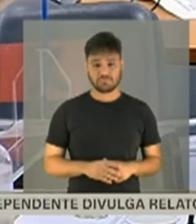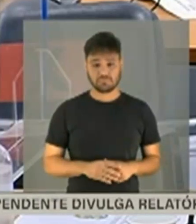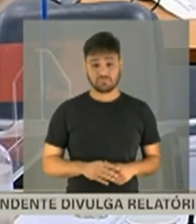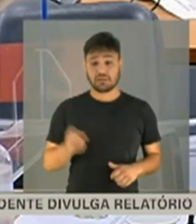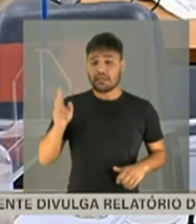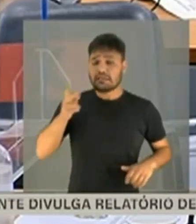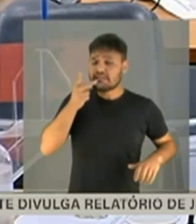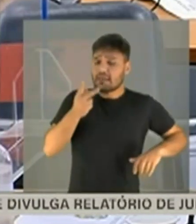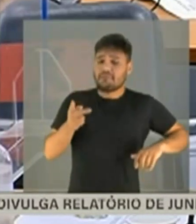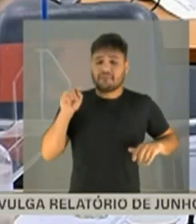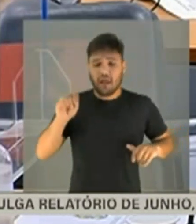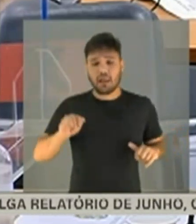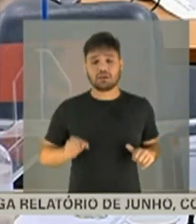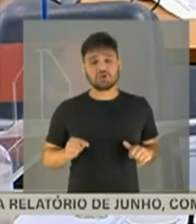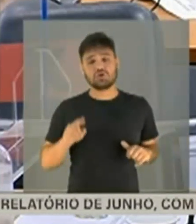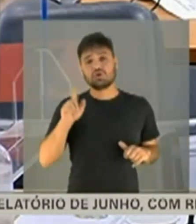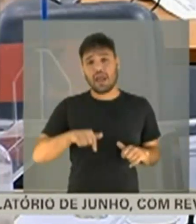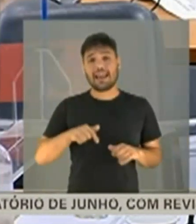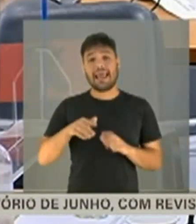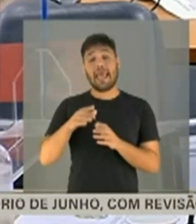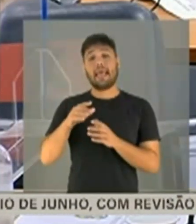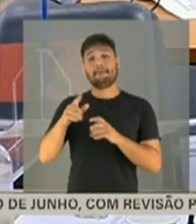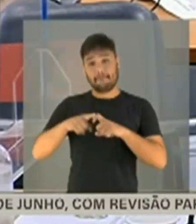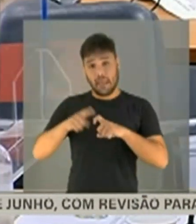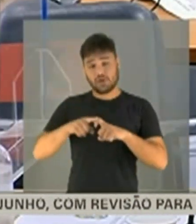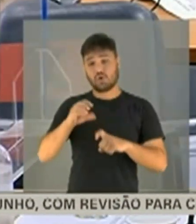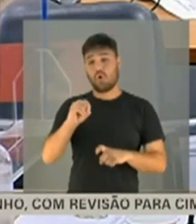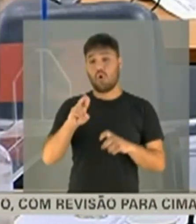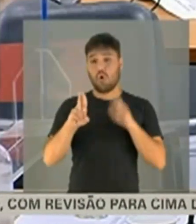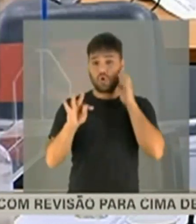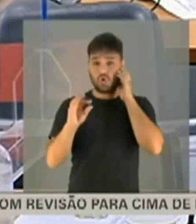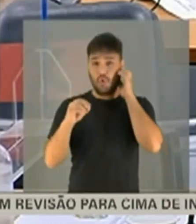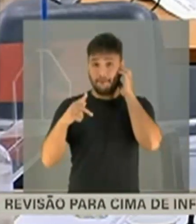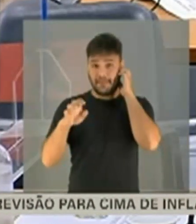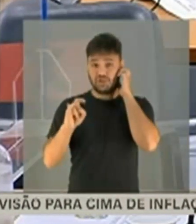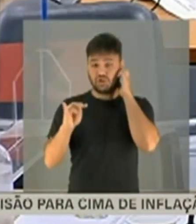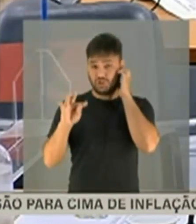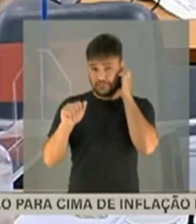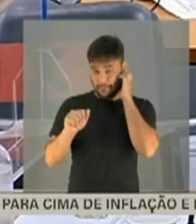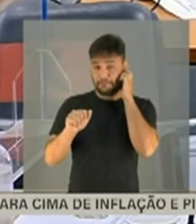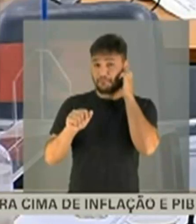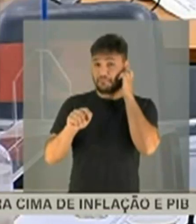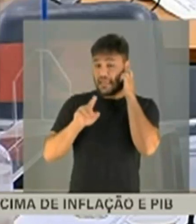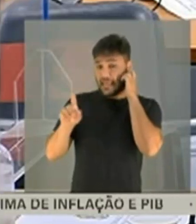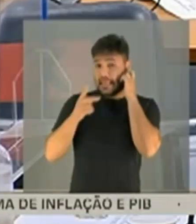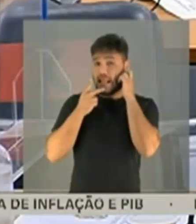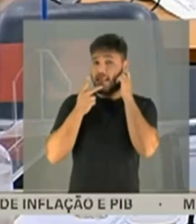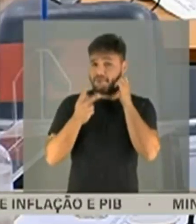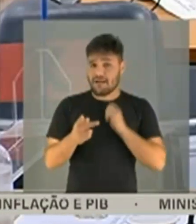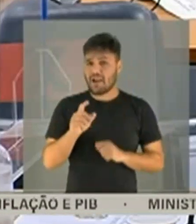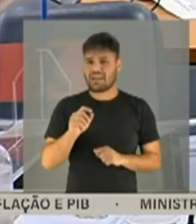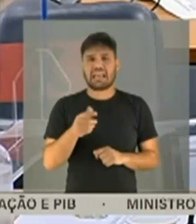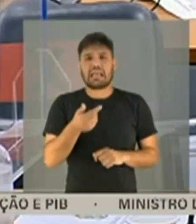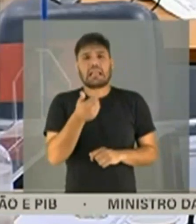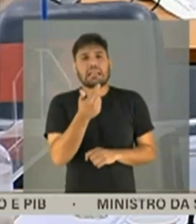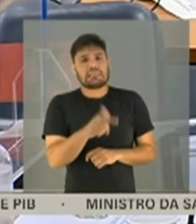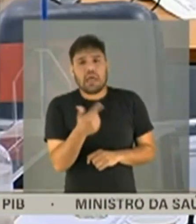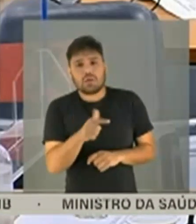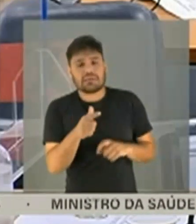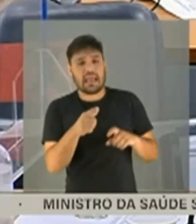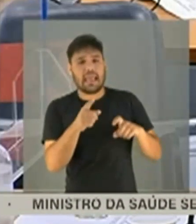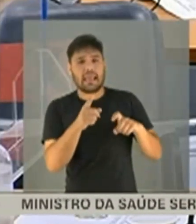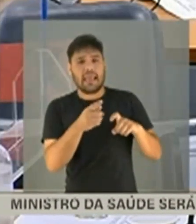sempre toca nesse assunto, que é ortopedista, e respeitamos, costuma afirmar que não existe tratamento